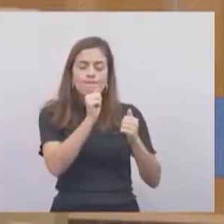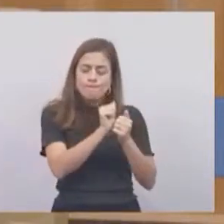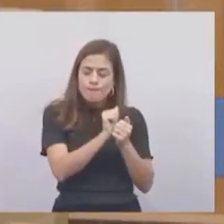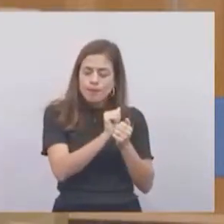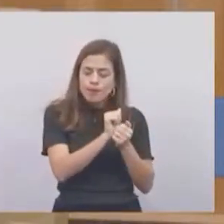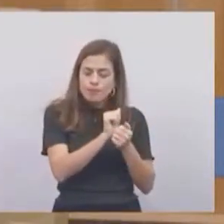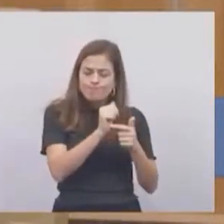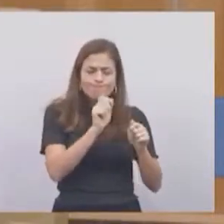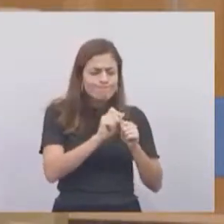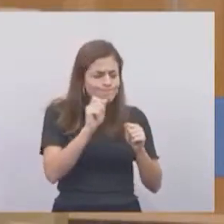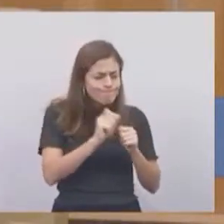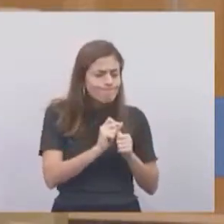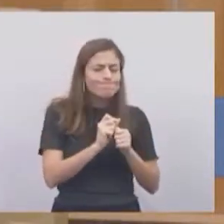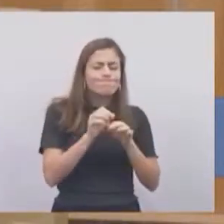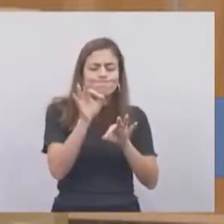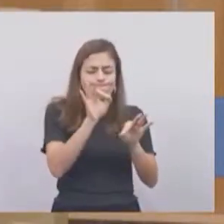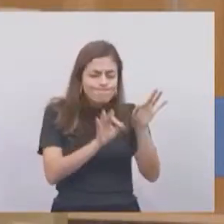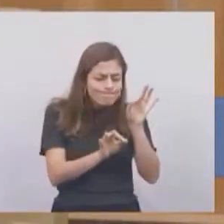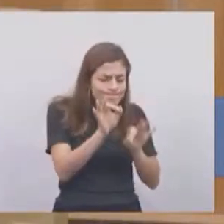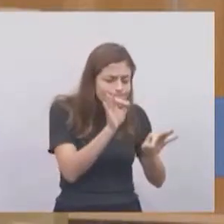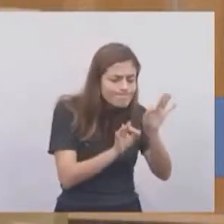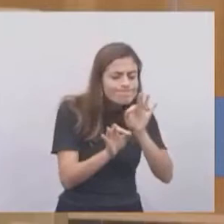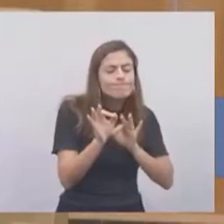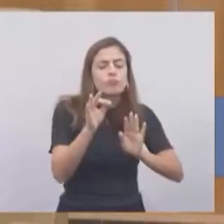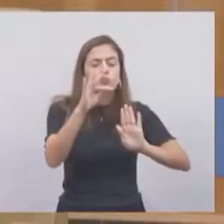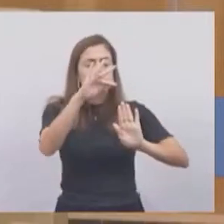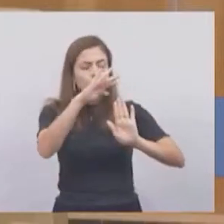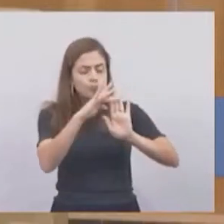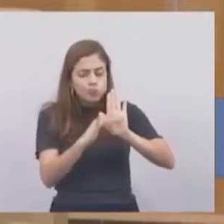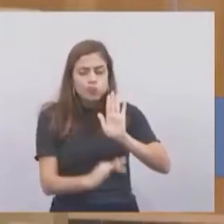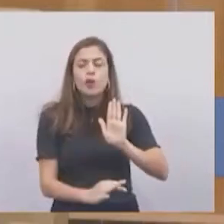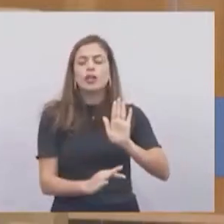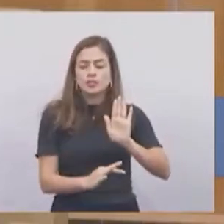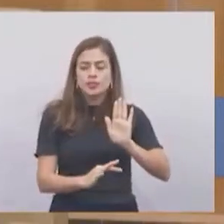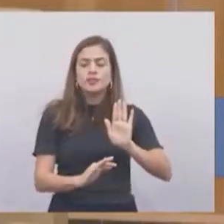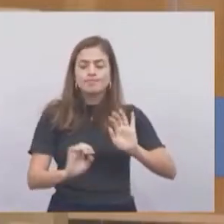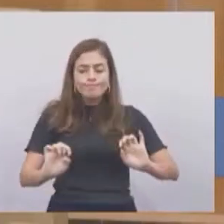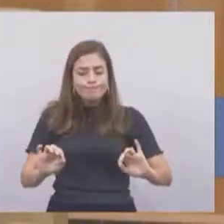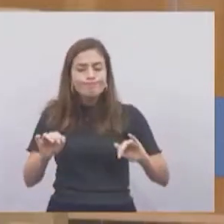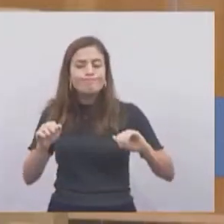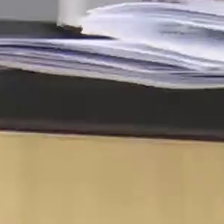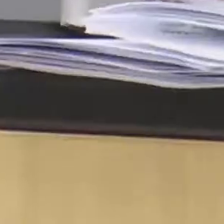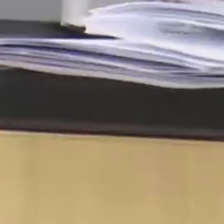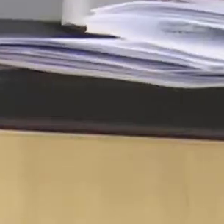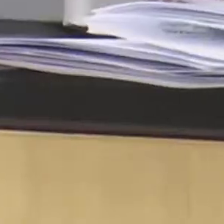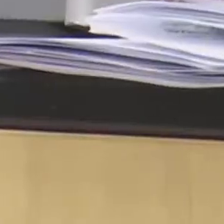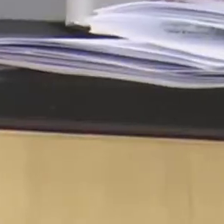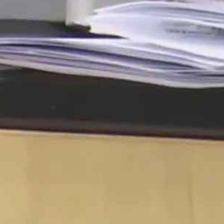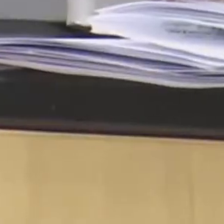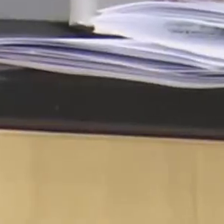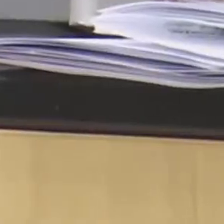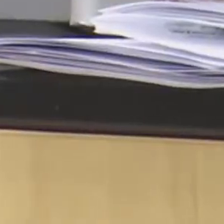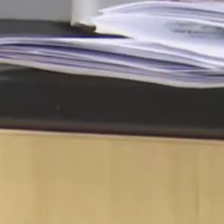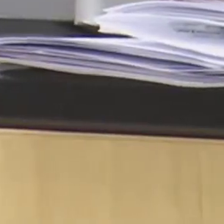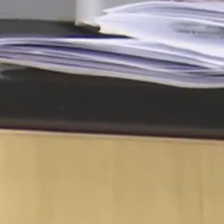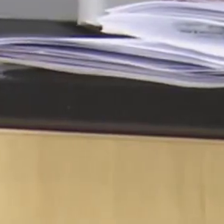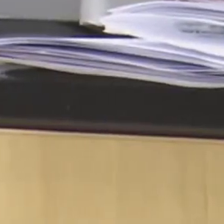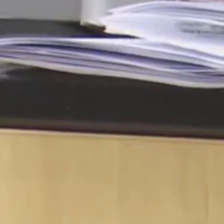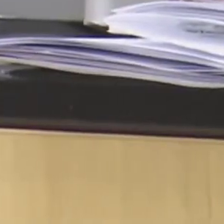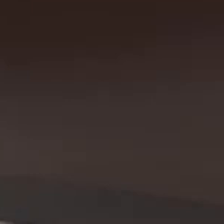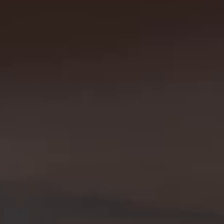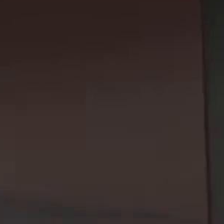ações organizadas através de um processo, promovendo a cultura de paz, ela também é importante. O projeto foi aprovado